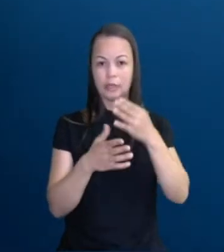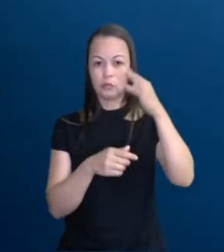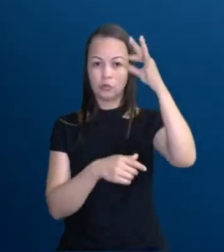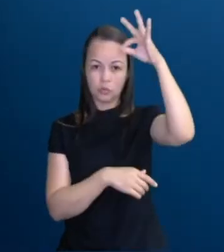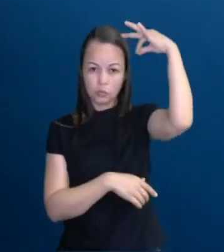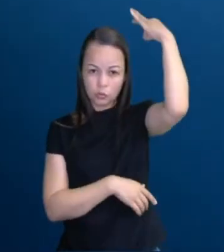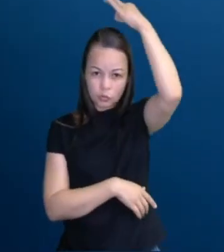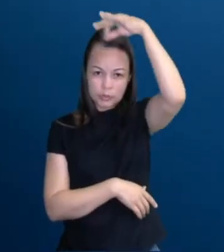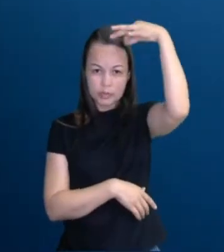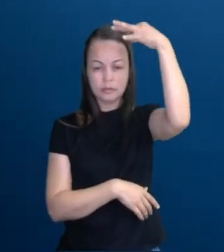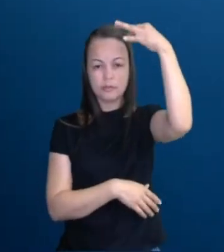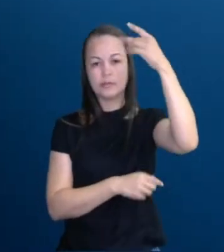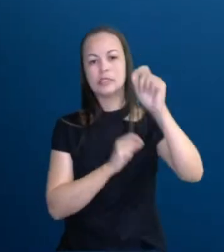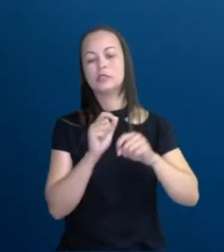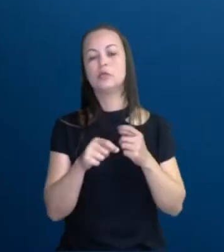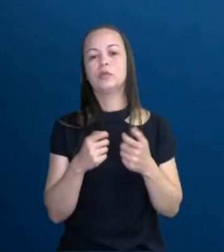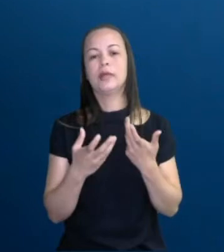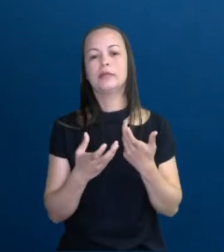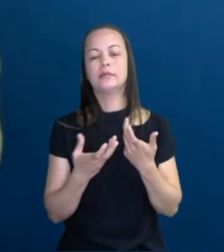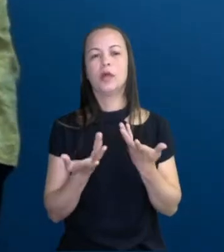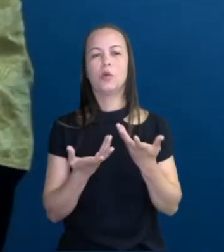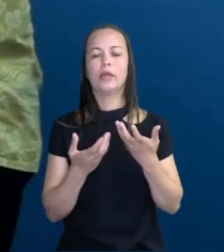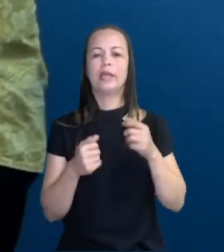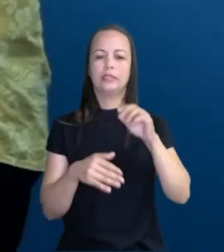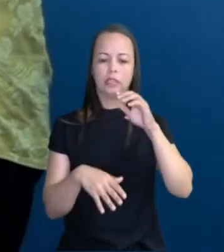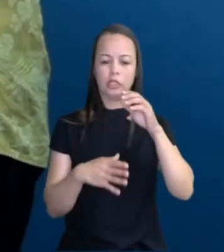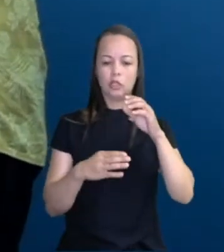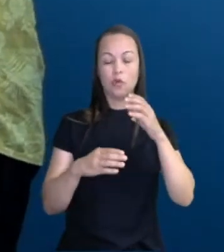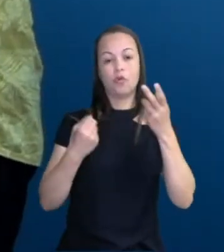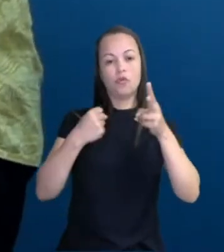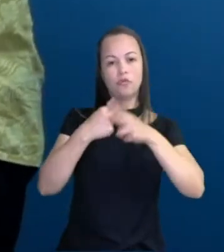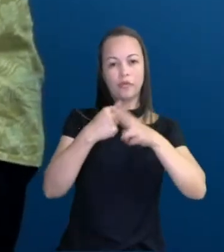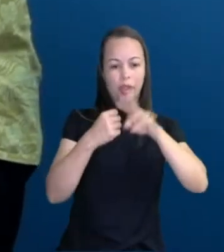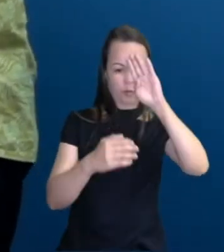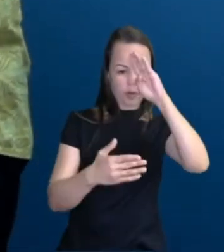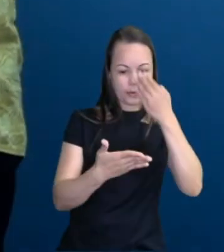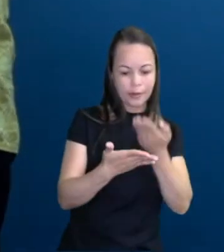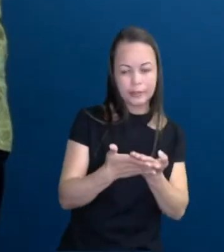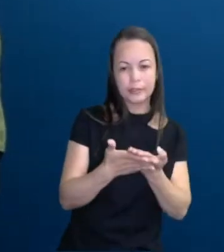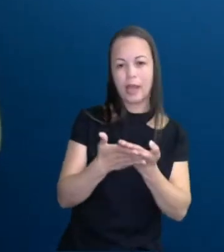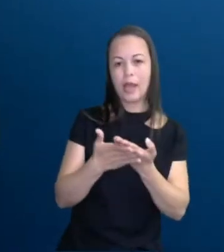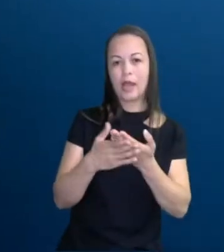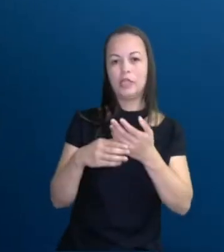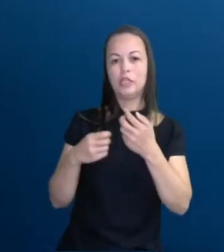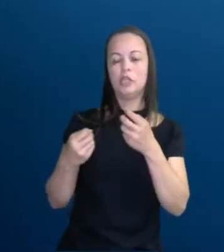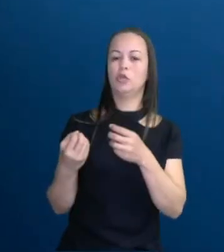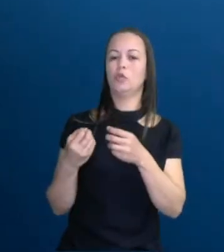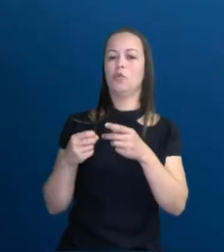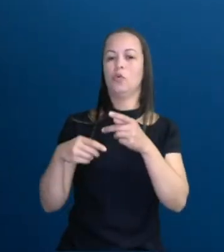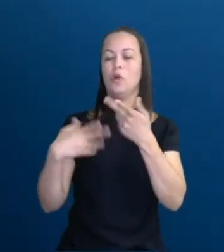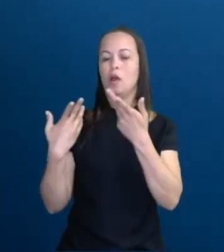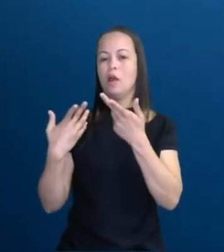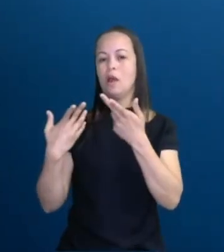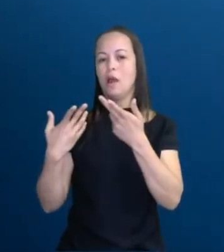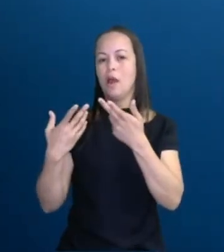Percebam que o verbo acreditar, entre o verbo acreditar e o seu objeto indireto, espíritos, aparece a